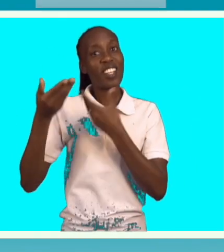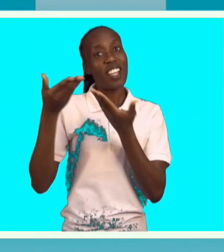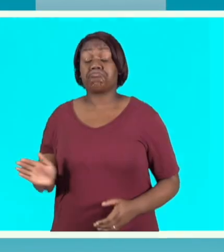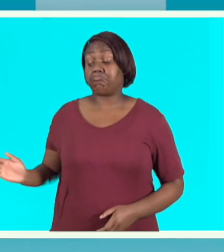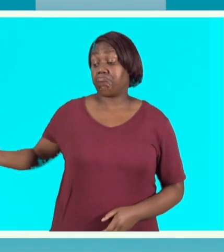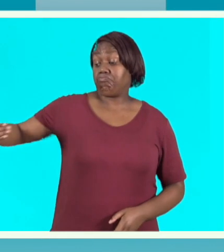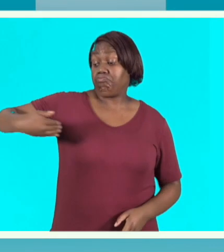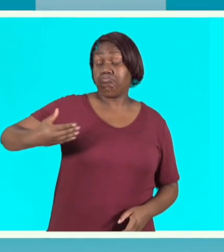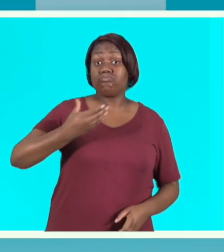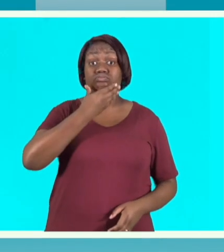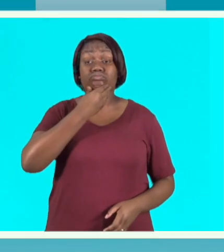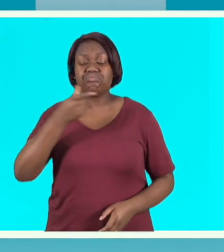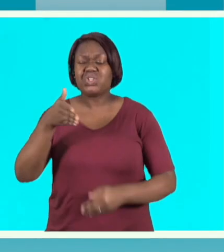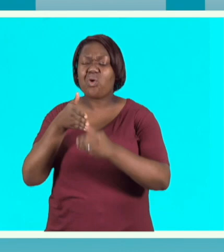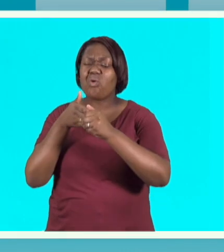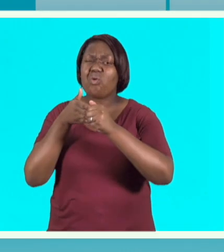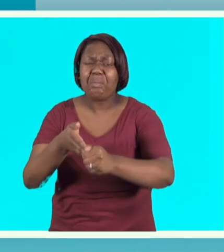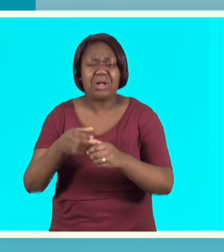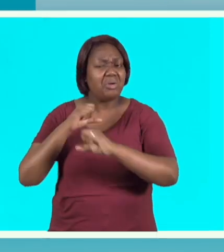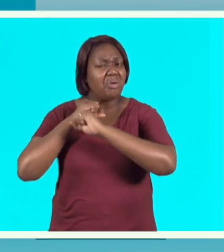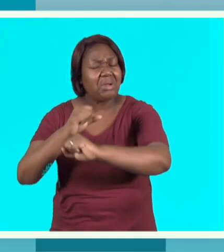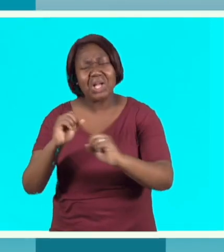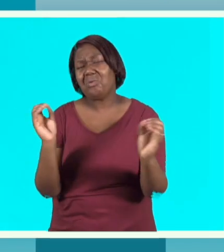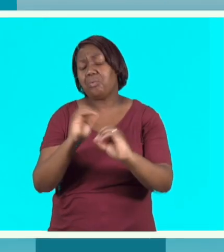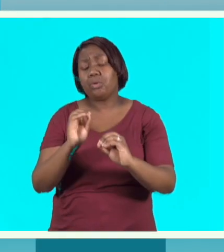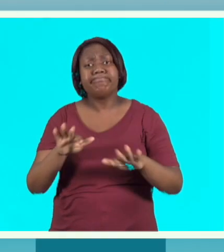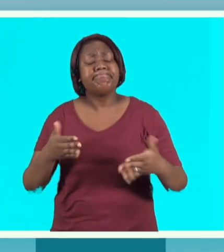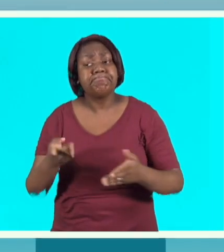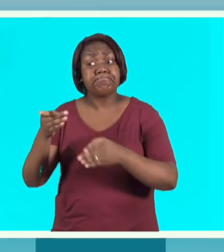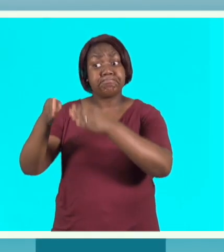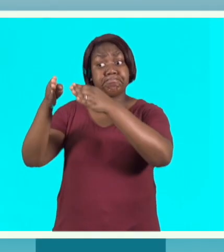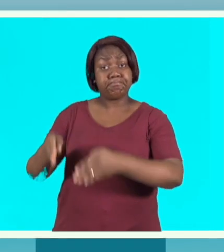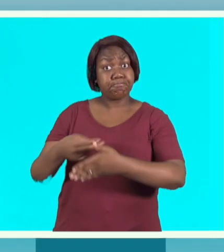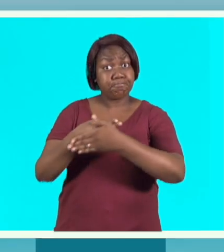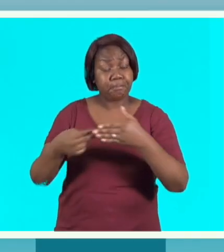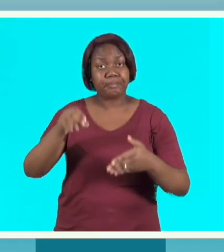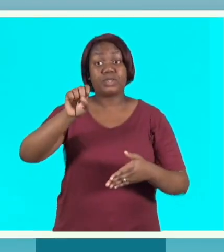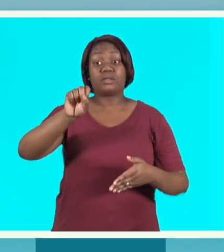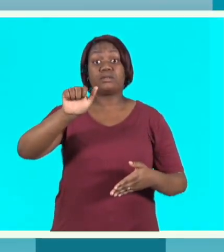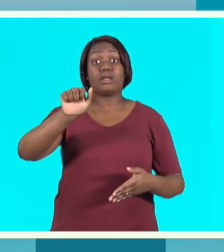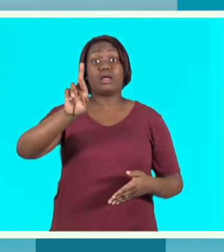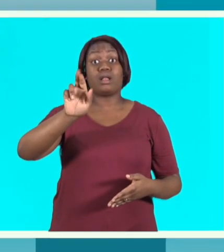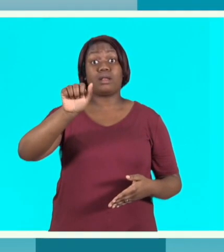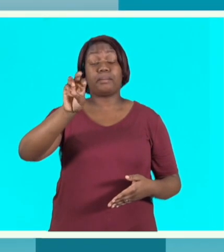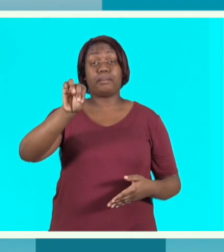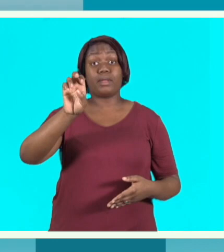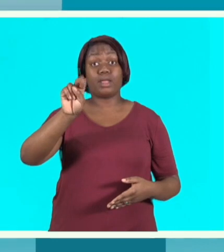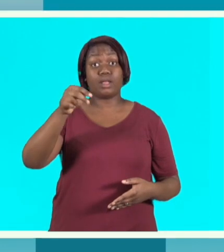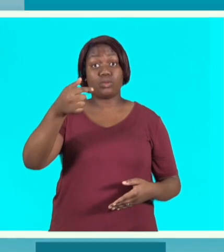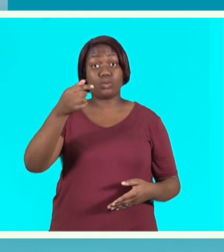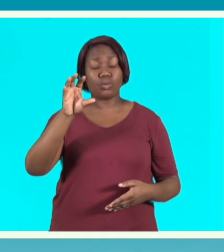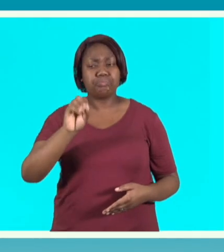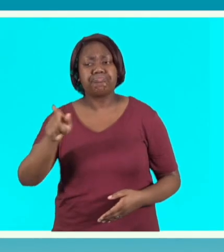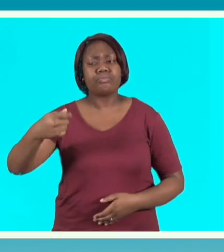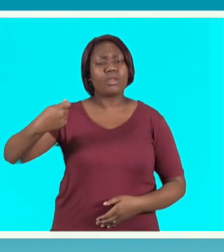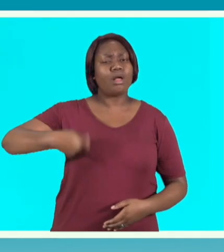trabalho. O advogado, Sarmento Bacelar, explica qual é o procedimento caso o